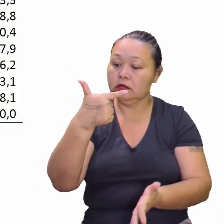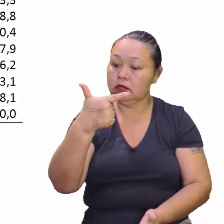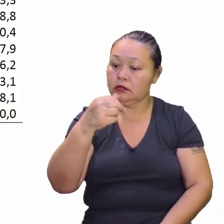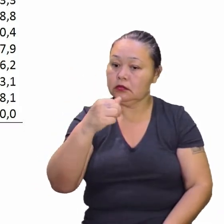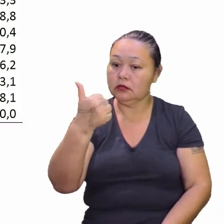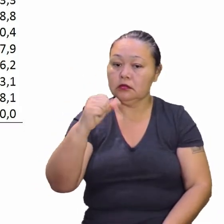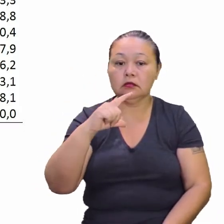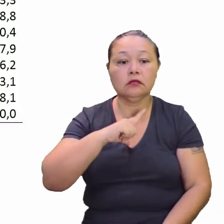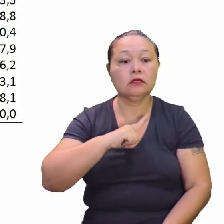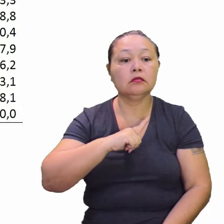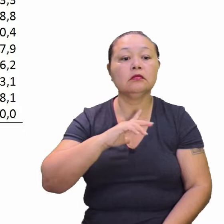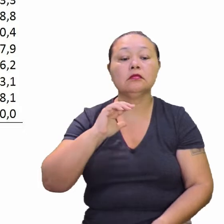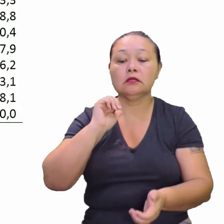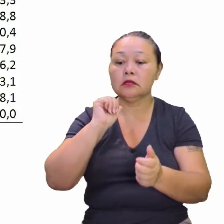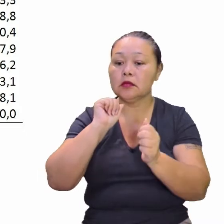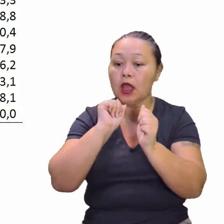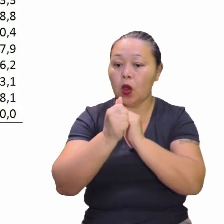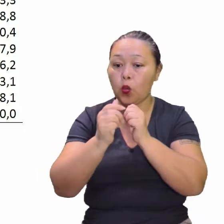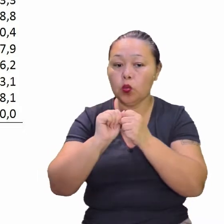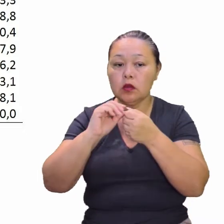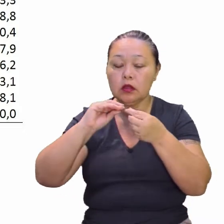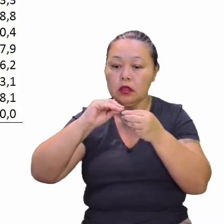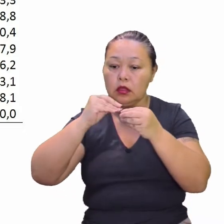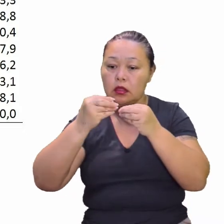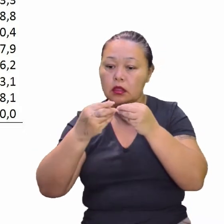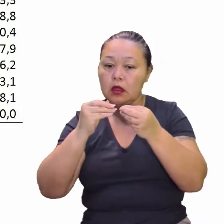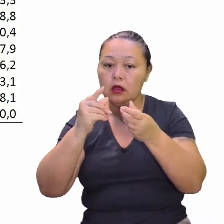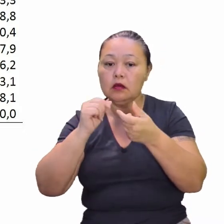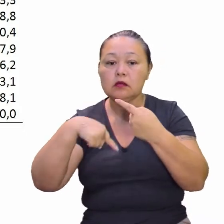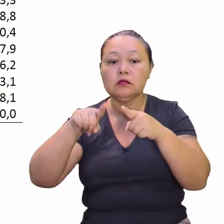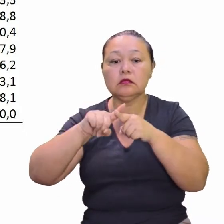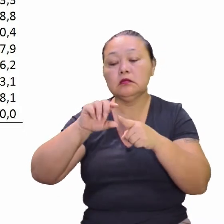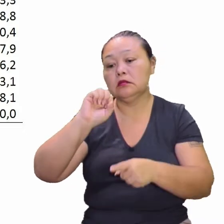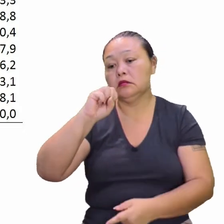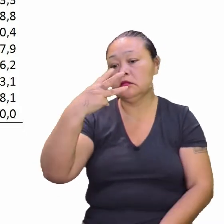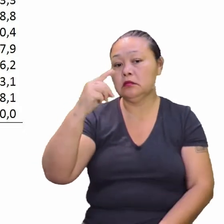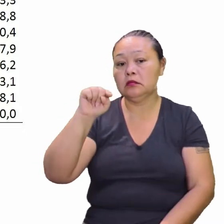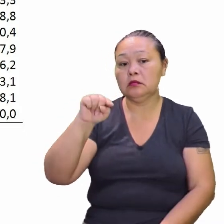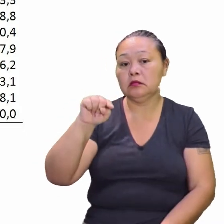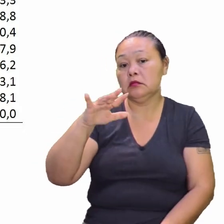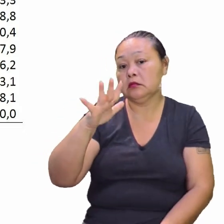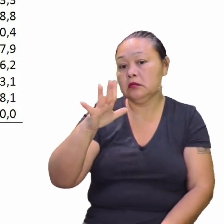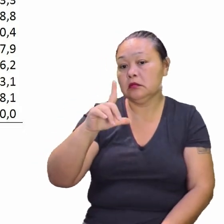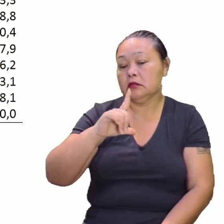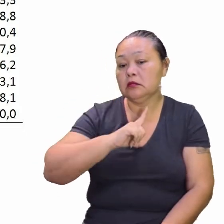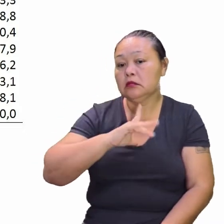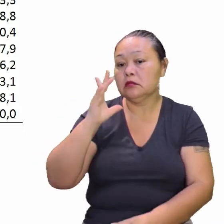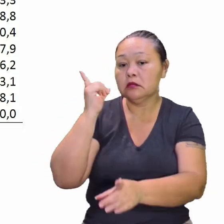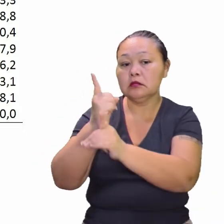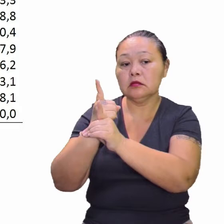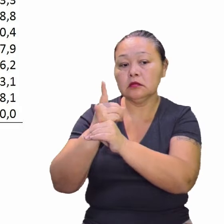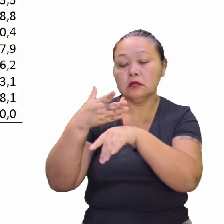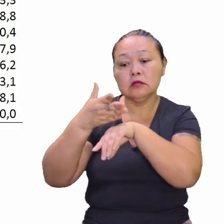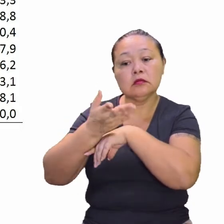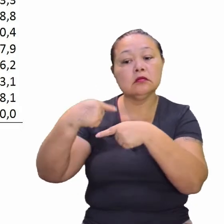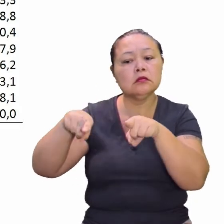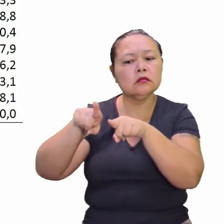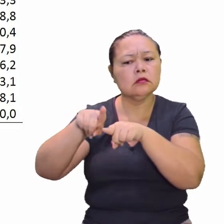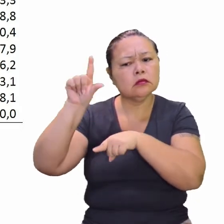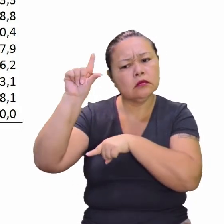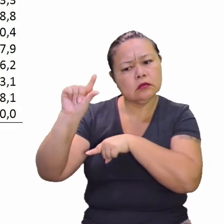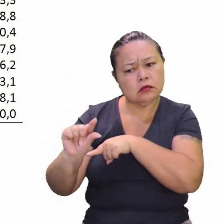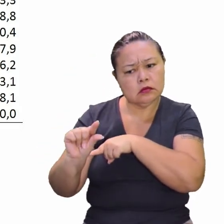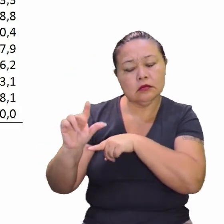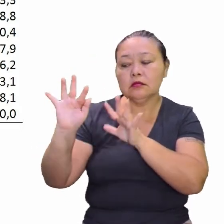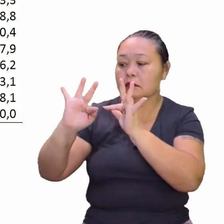casca, a gente tem aí uma produção total, né, de 83 mil, e aí a gente vai encontrar a participação